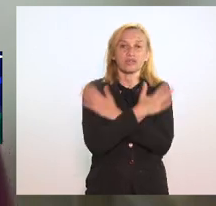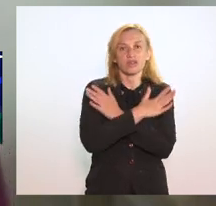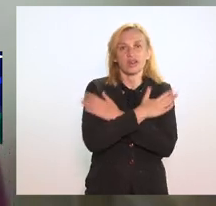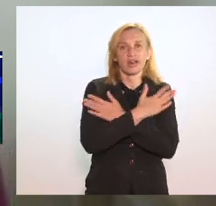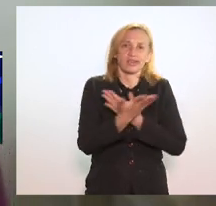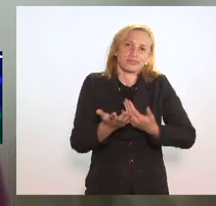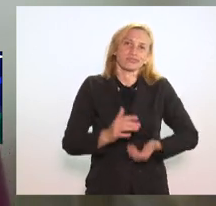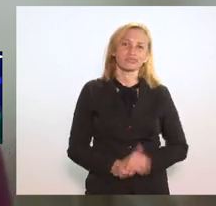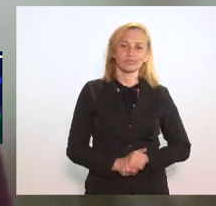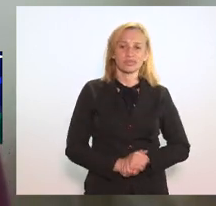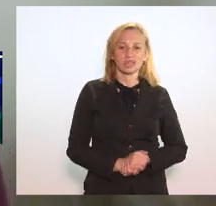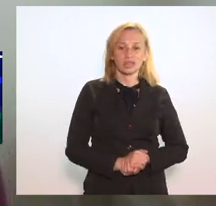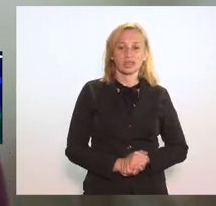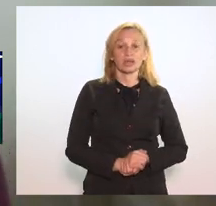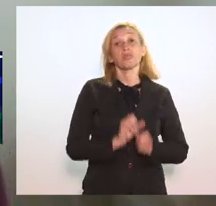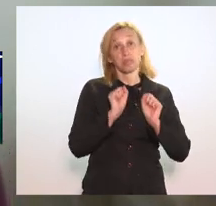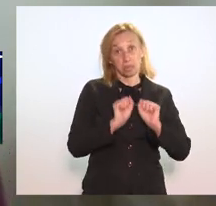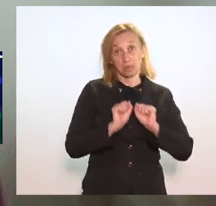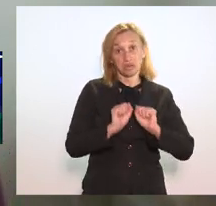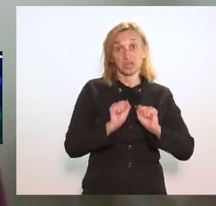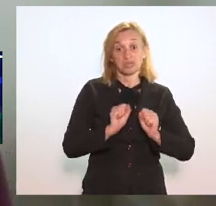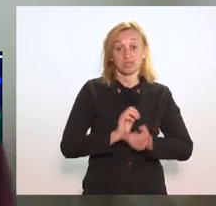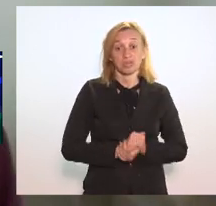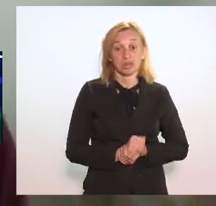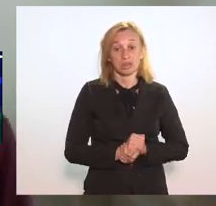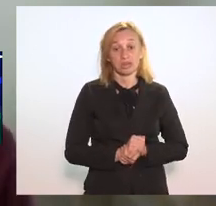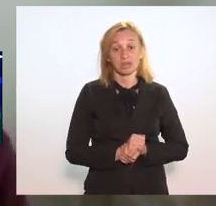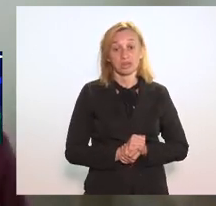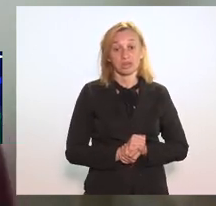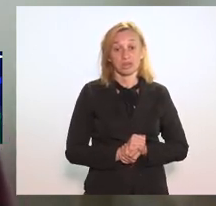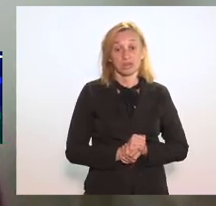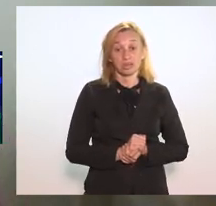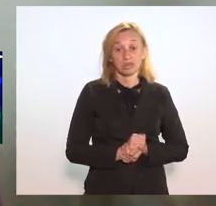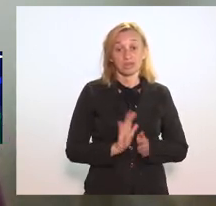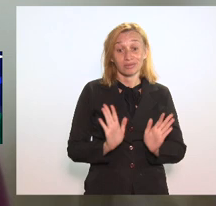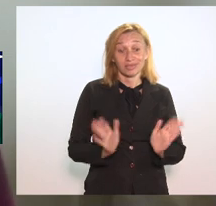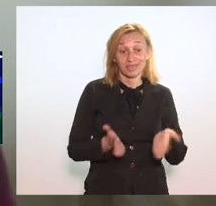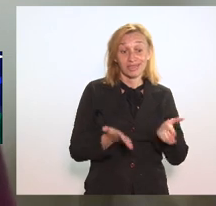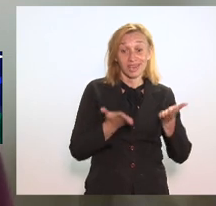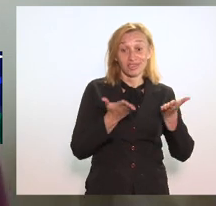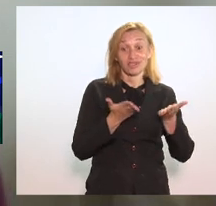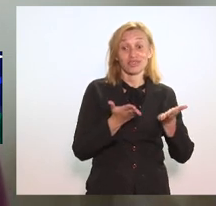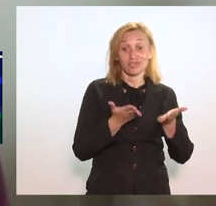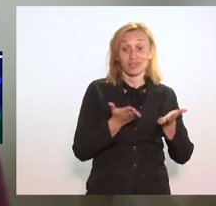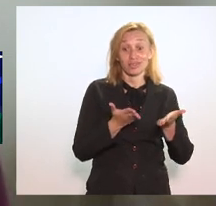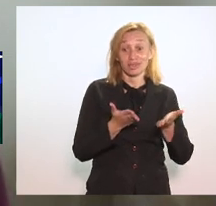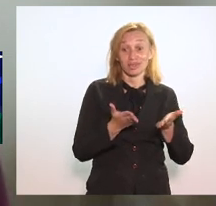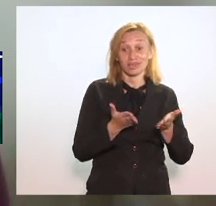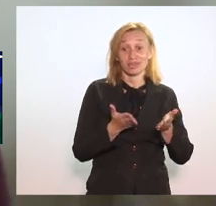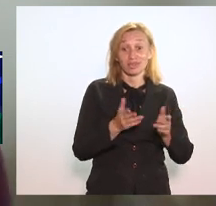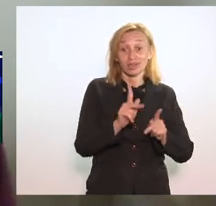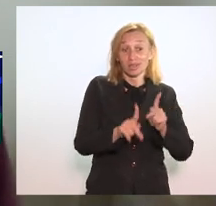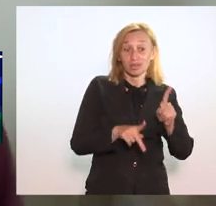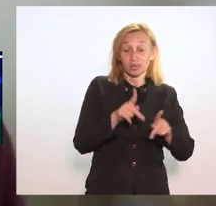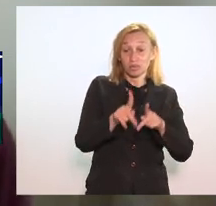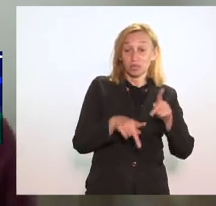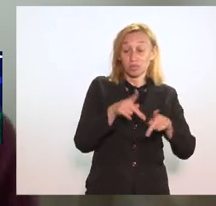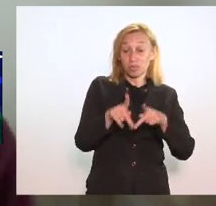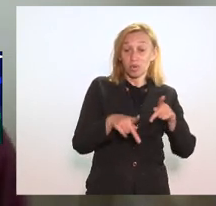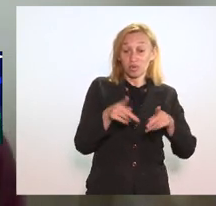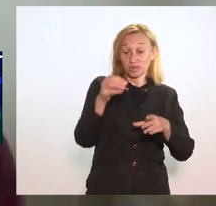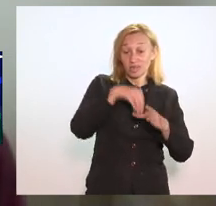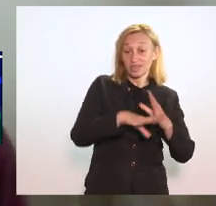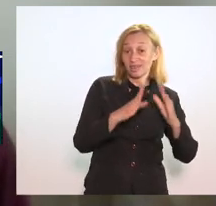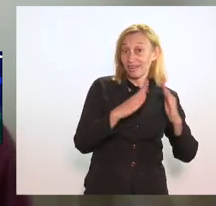em que onerar a iniciativa privada as pessoas ficaram em